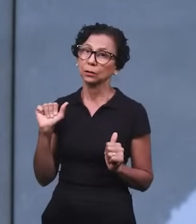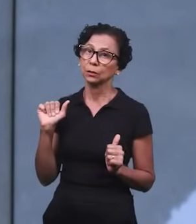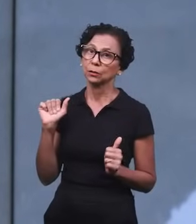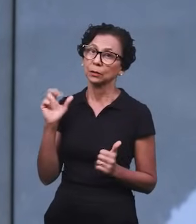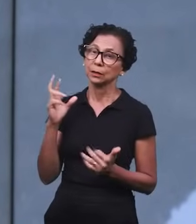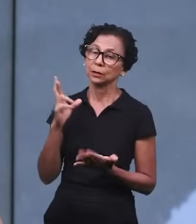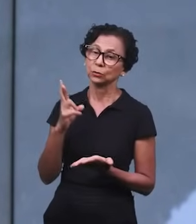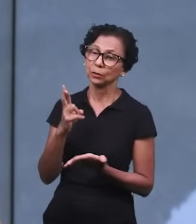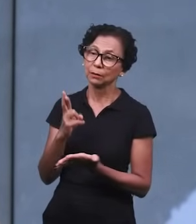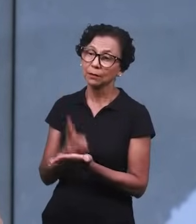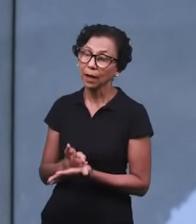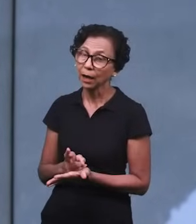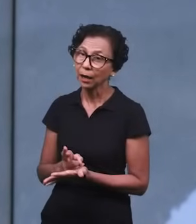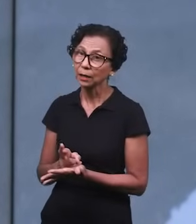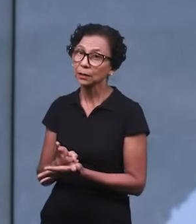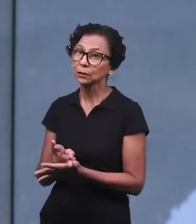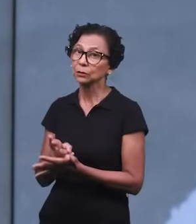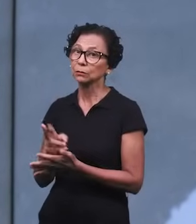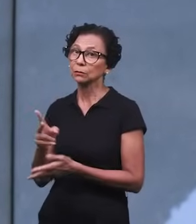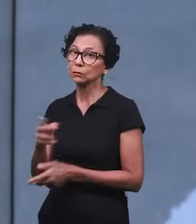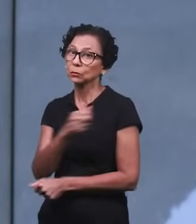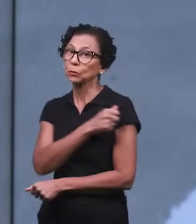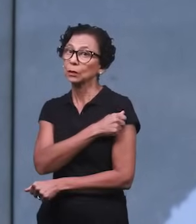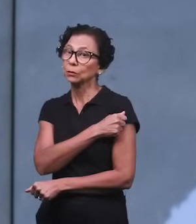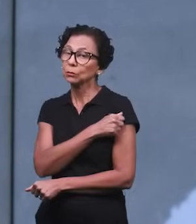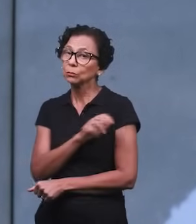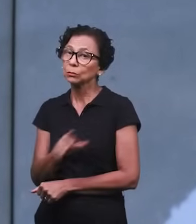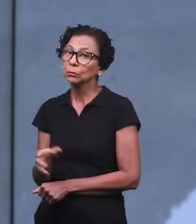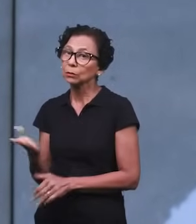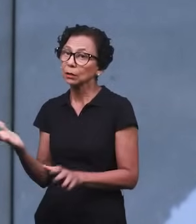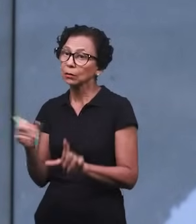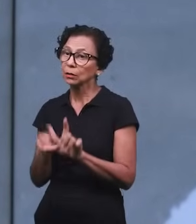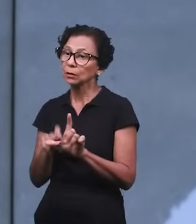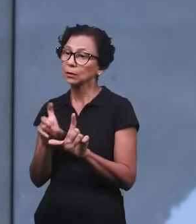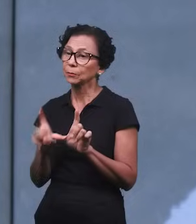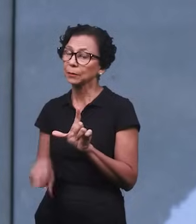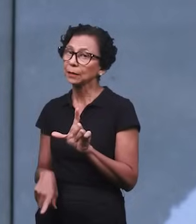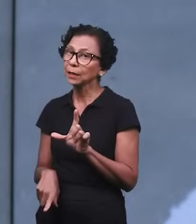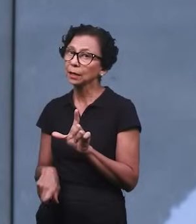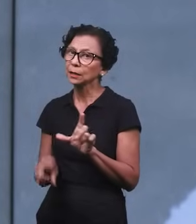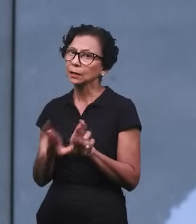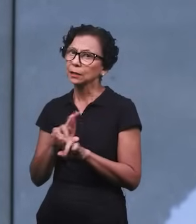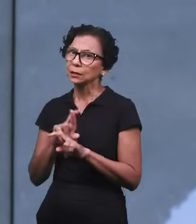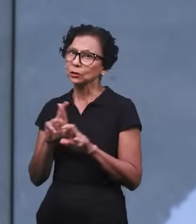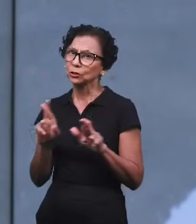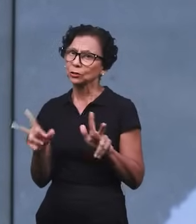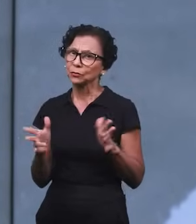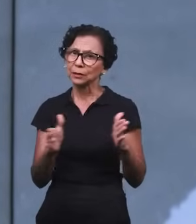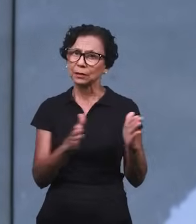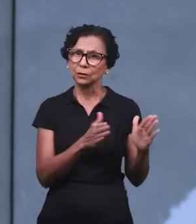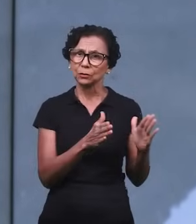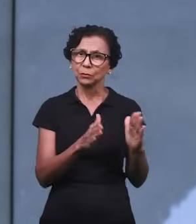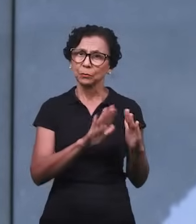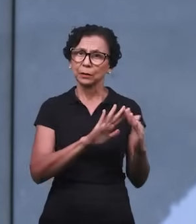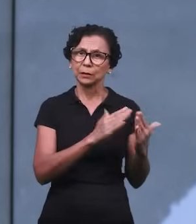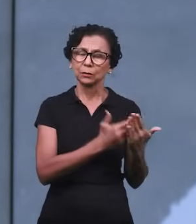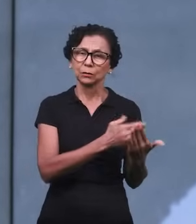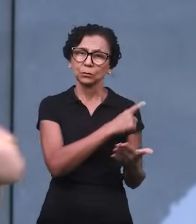época do ensino médio. Né? É comum no ensino médio você ter